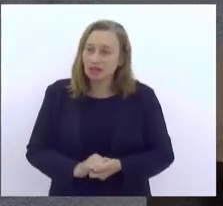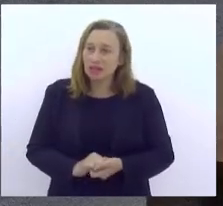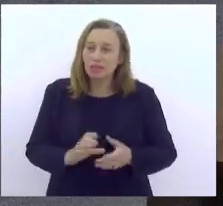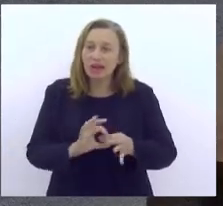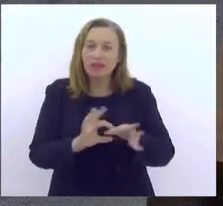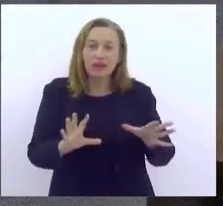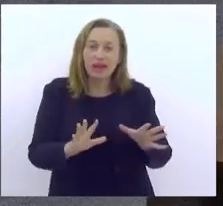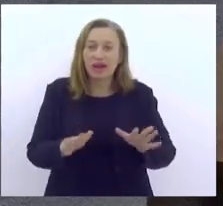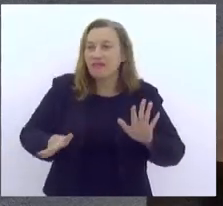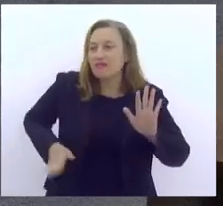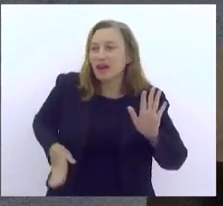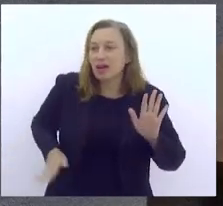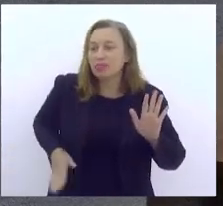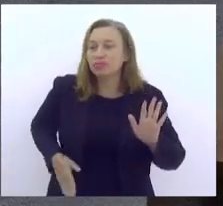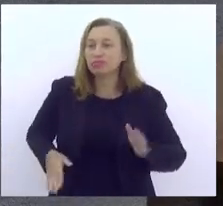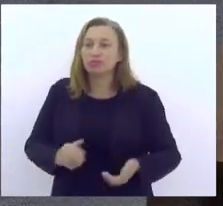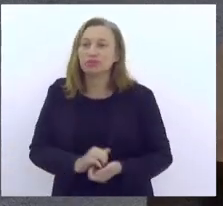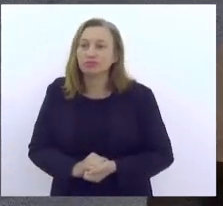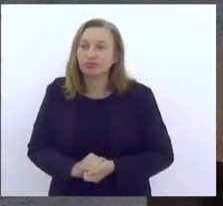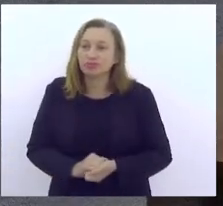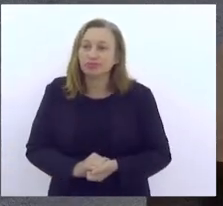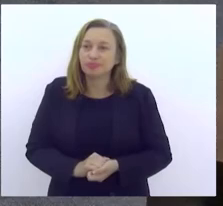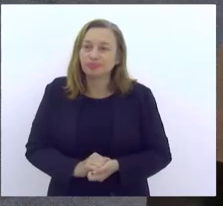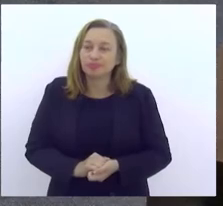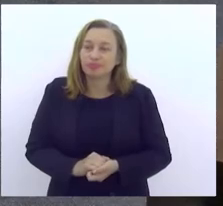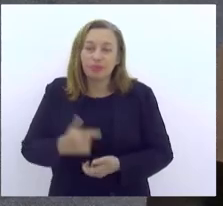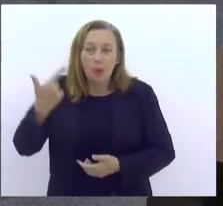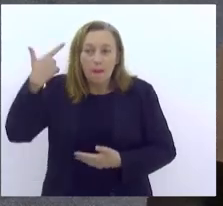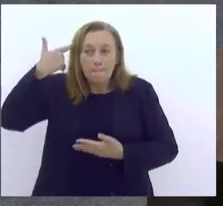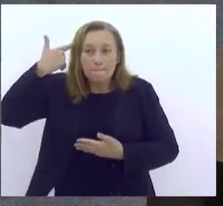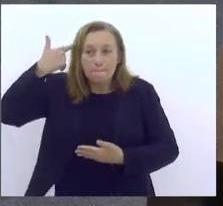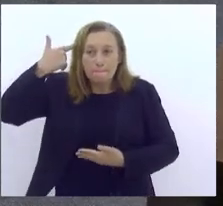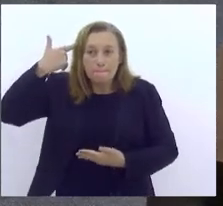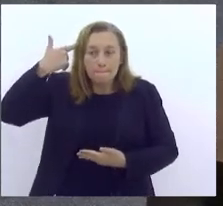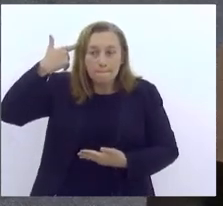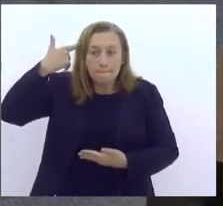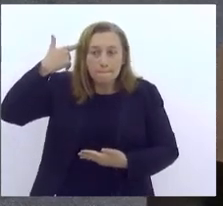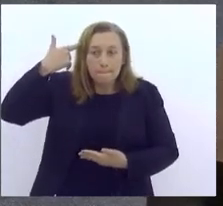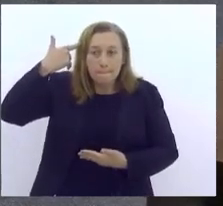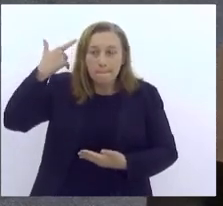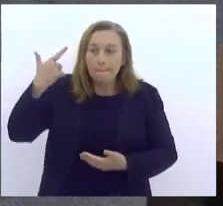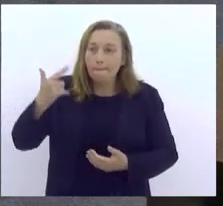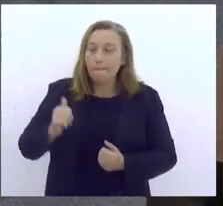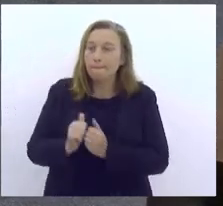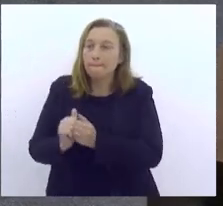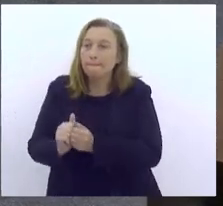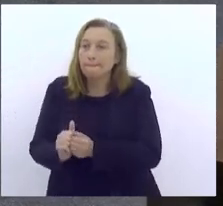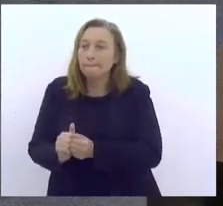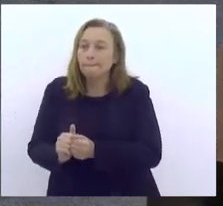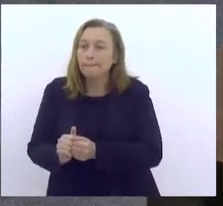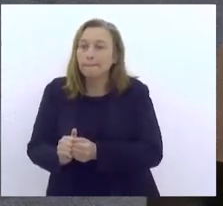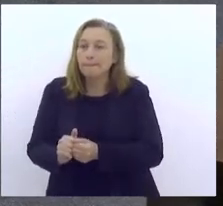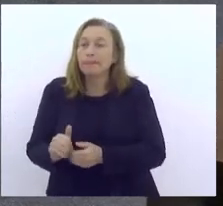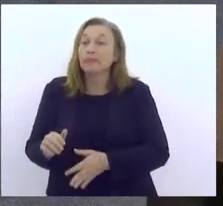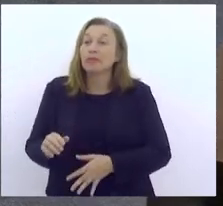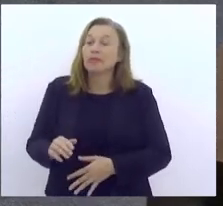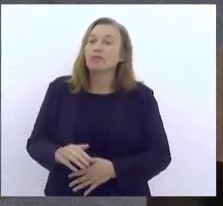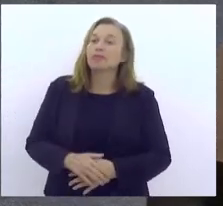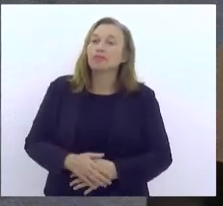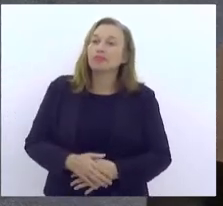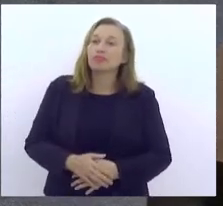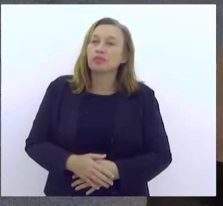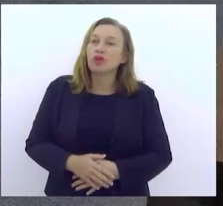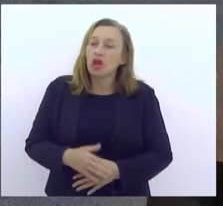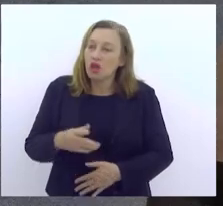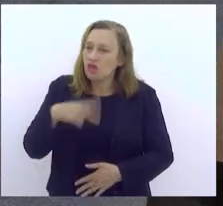vagabundo, porque fui, vamos dizer assim, colocar as armas na minha cabeça, iam levar meu segurança, iam matar na covardia, e por isso que eu perdi.